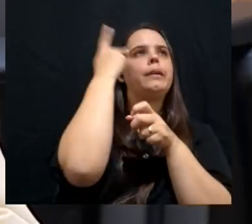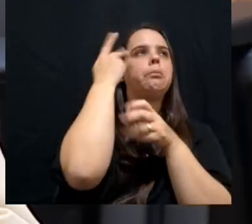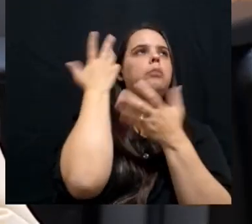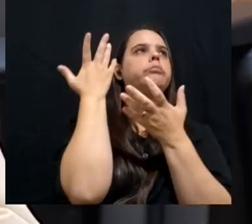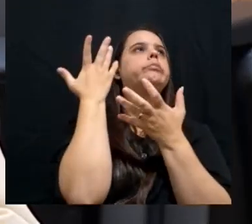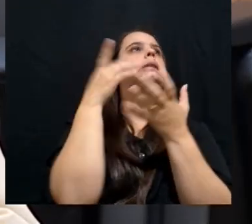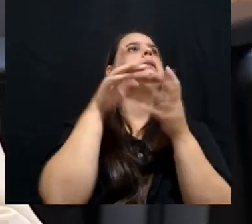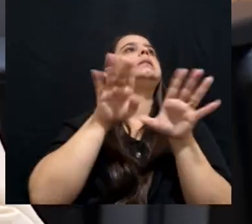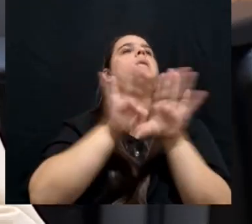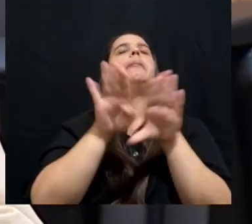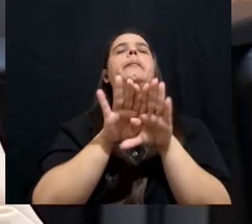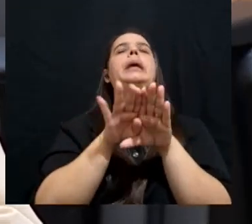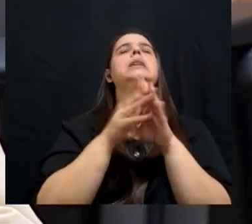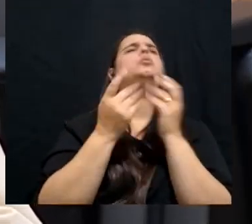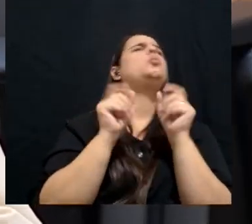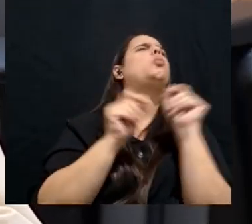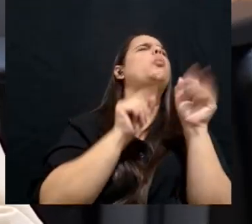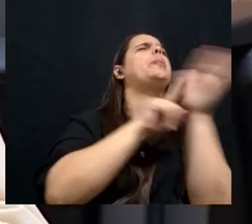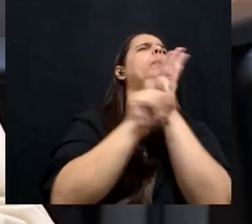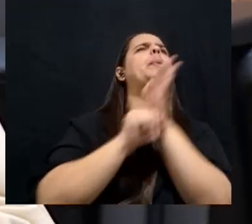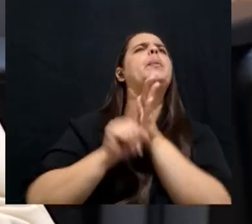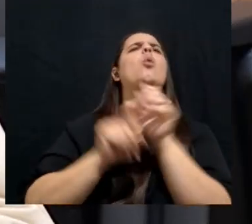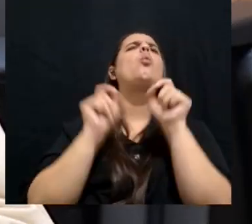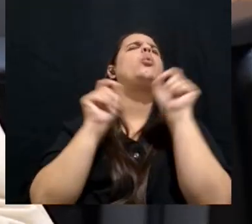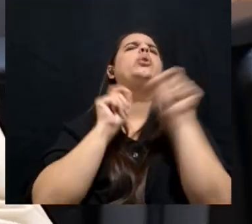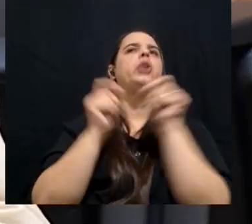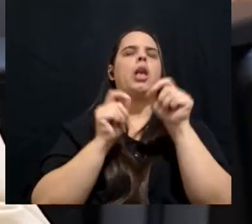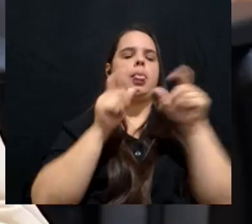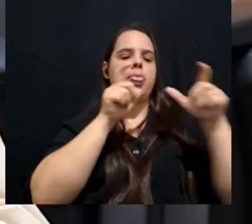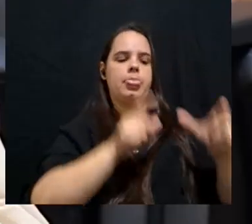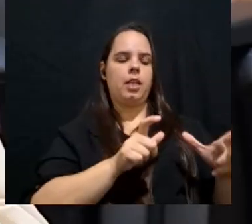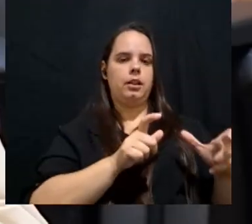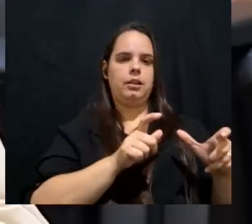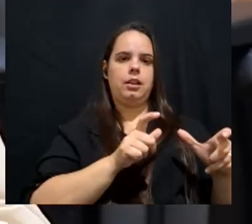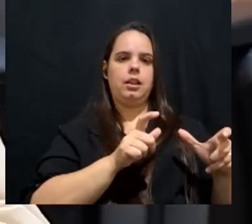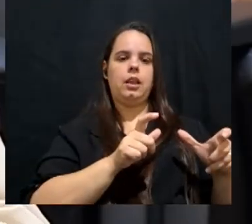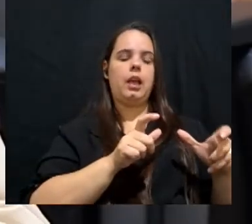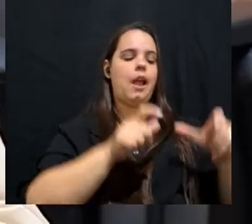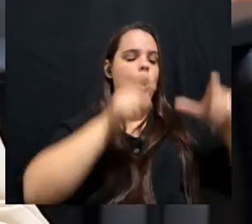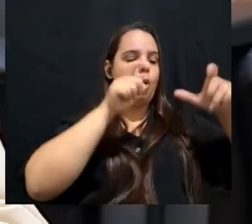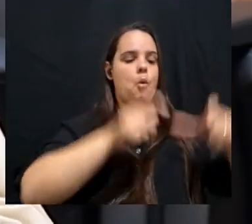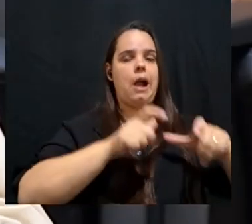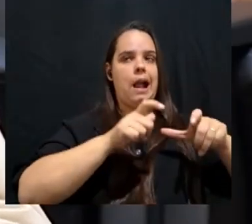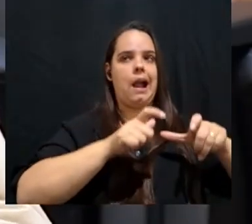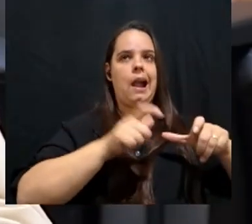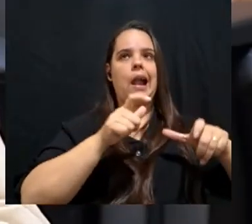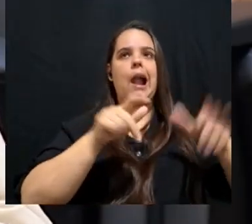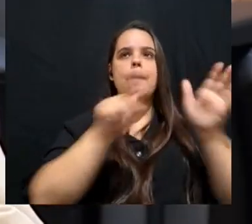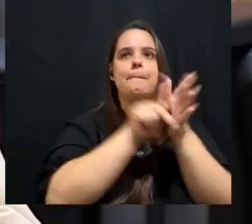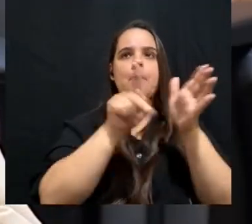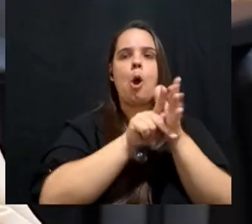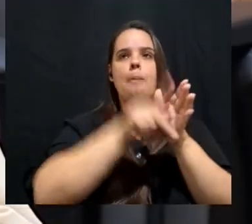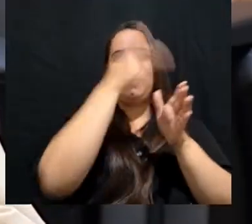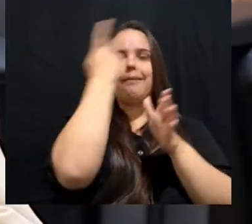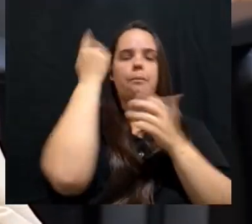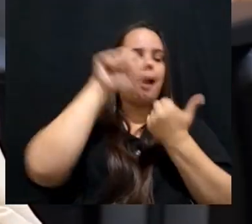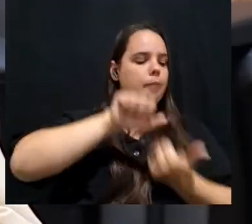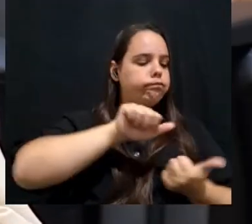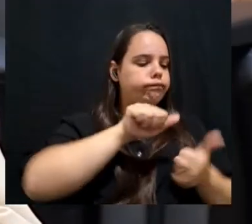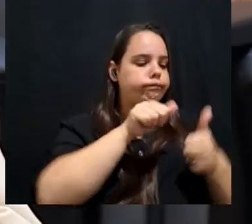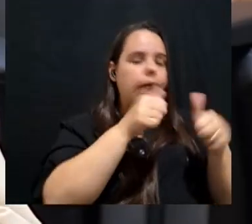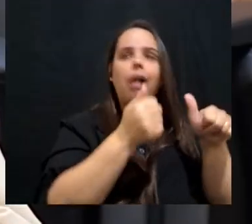que é o batistério? É um local que o pessoal usa para se batizar, na fé geralmente cristã, né? Que se usa mais.